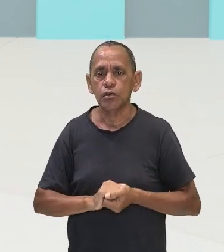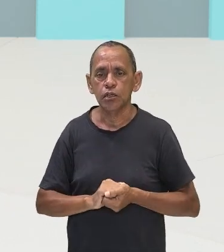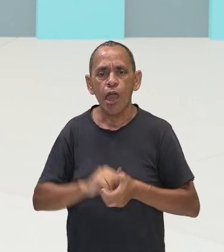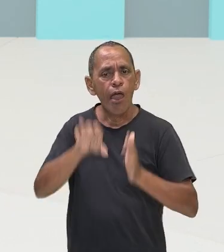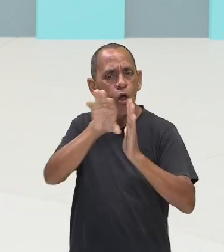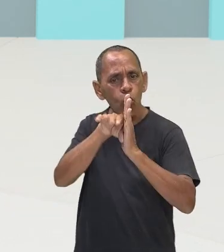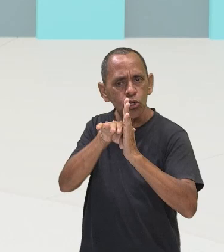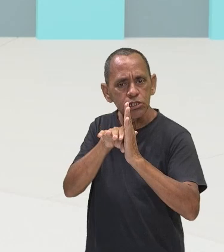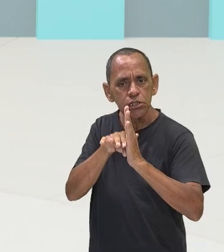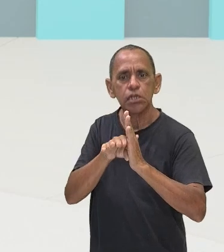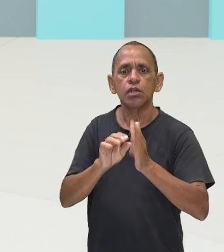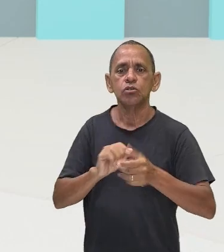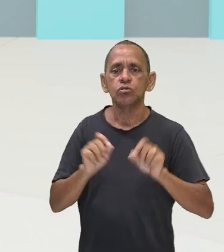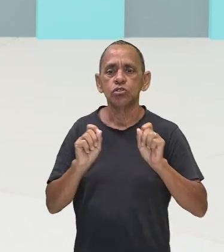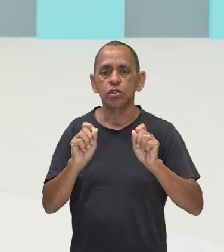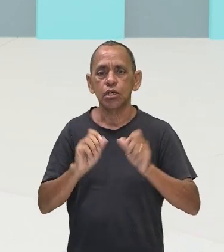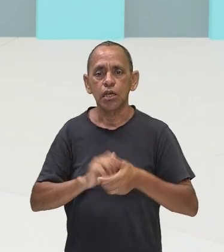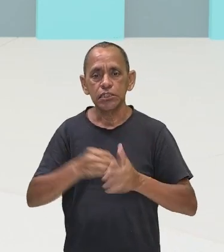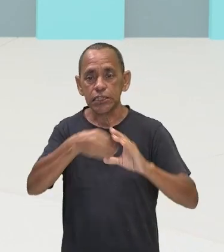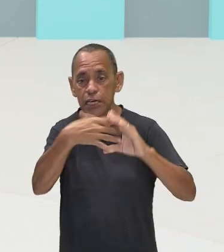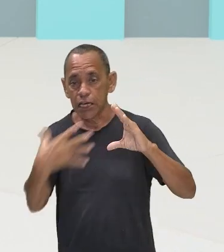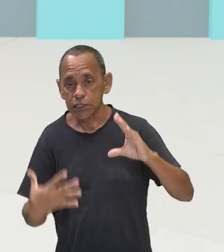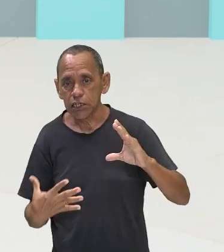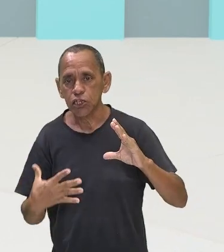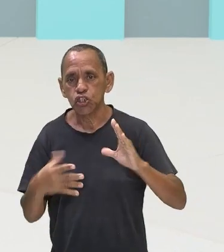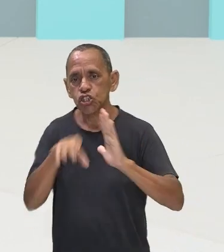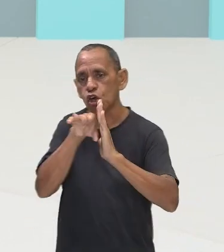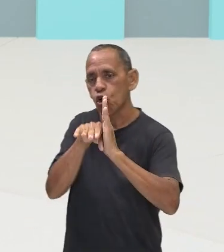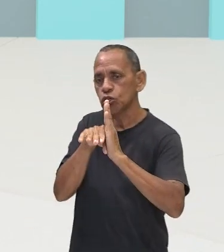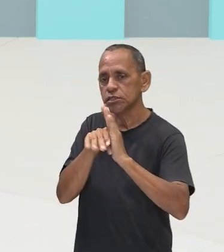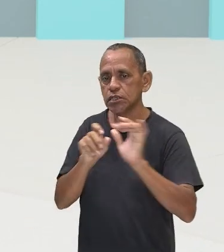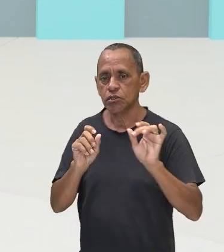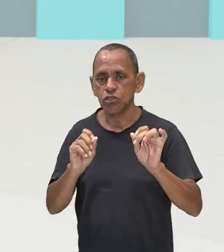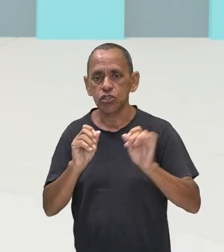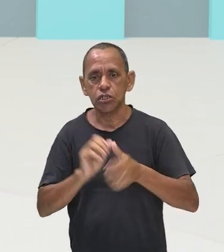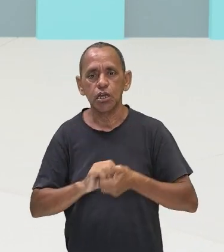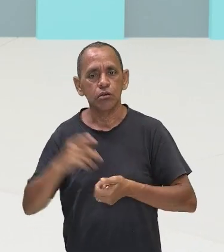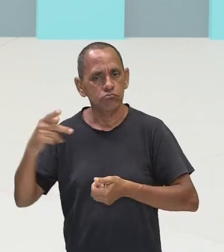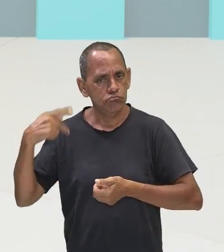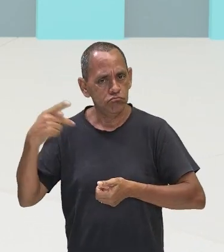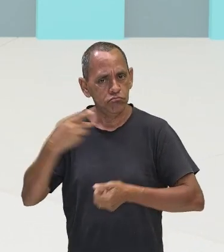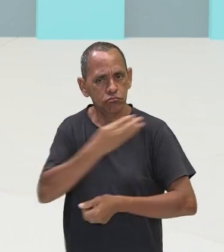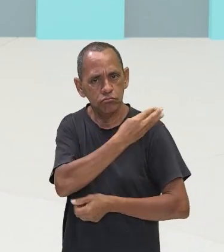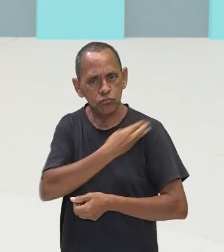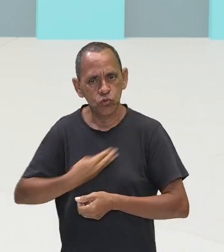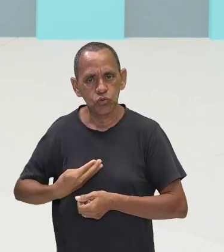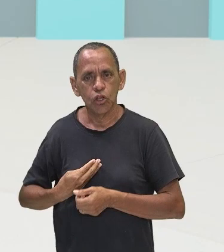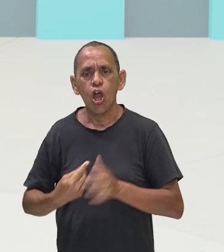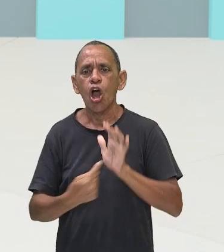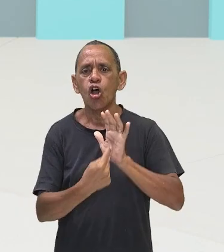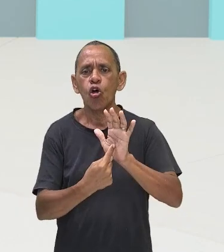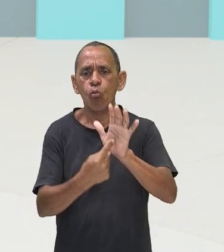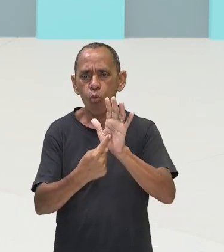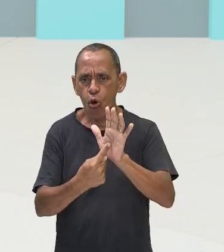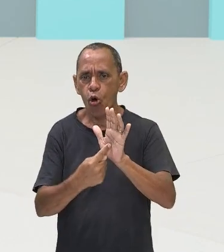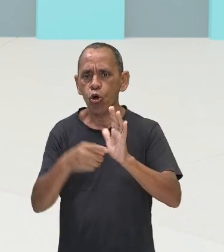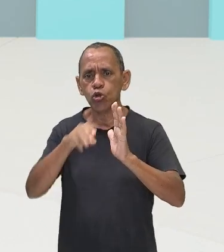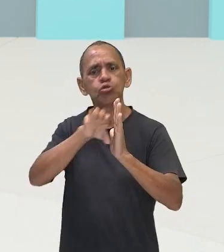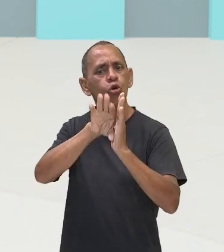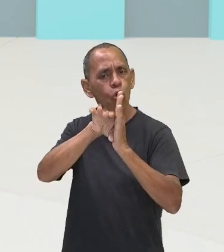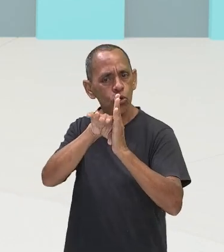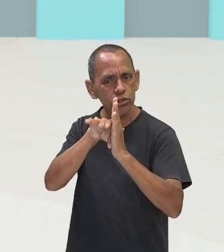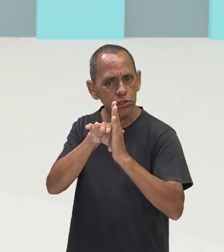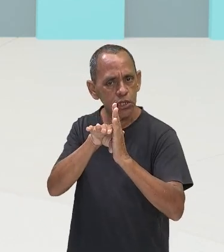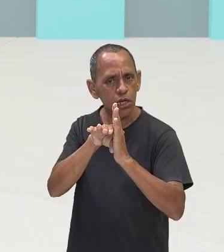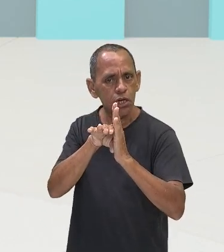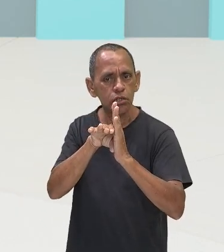políticas públicas, ou seja, o conceito, o que é política pública. Aí eu trago um conceito, eu trago a definição, então eu posso